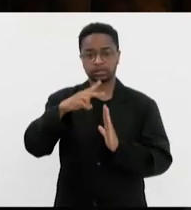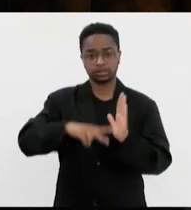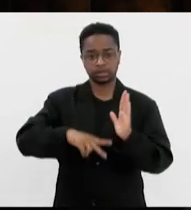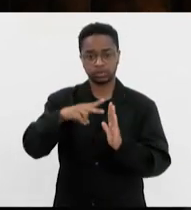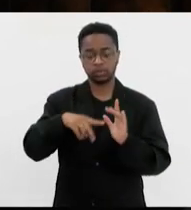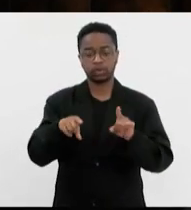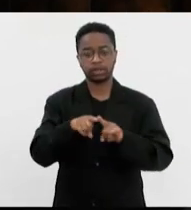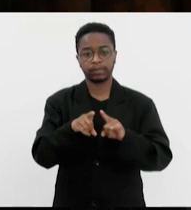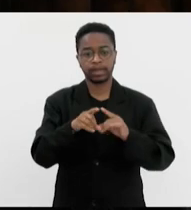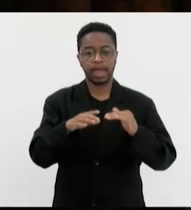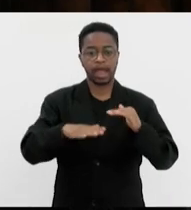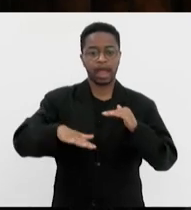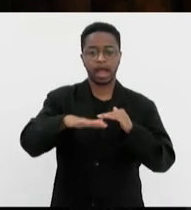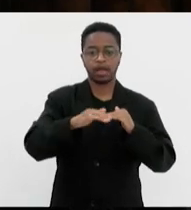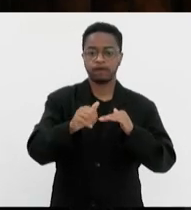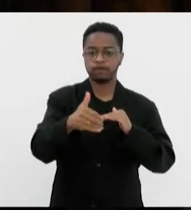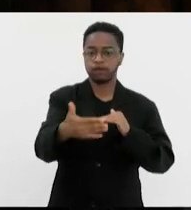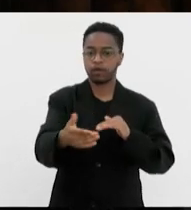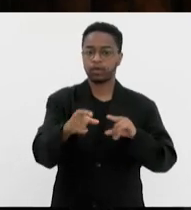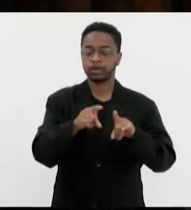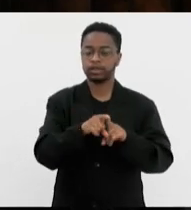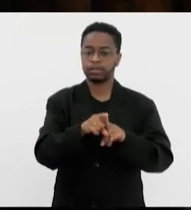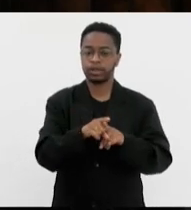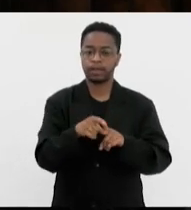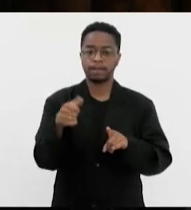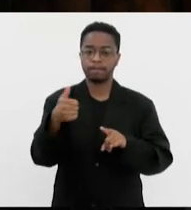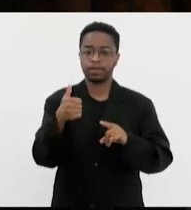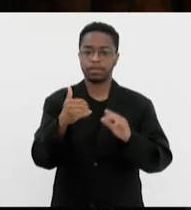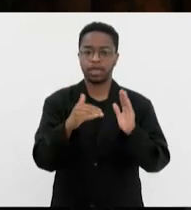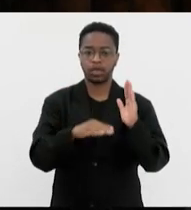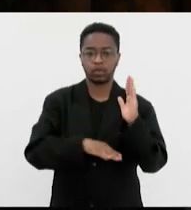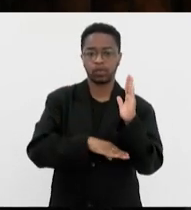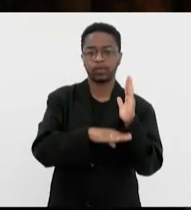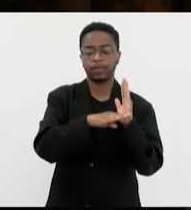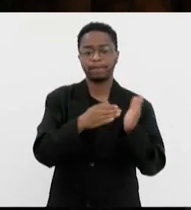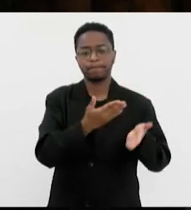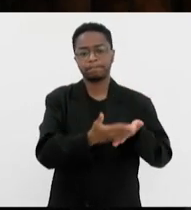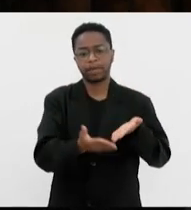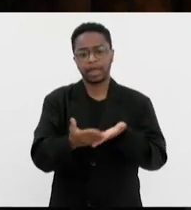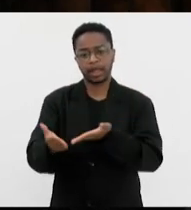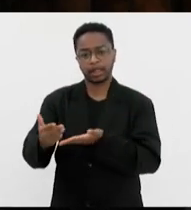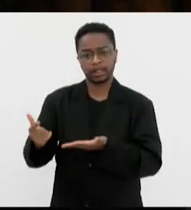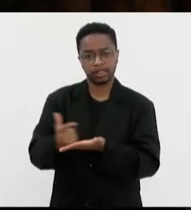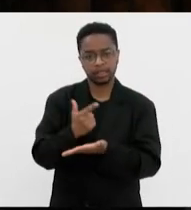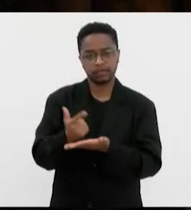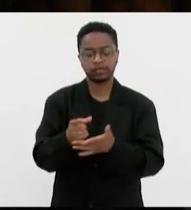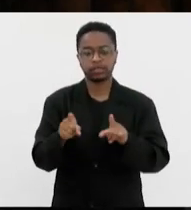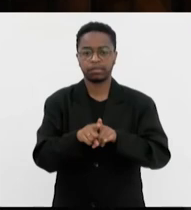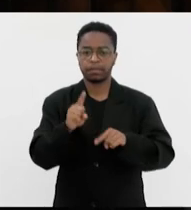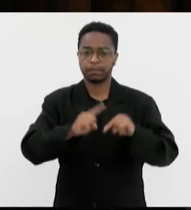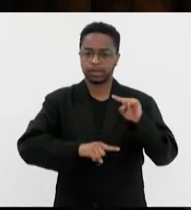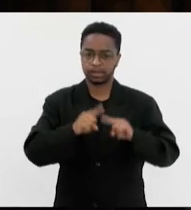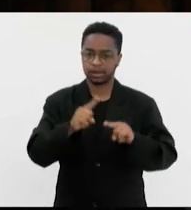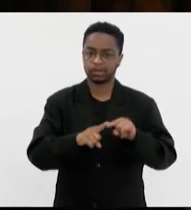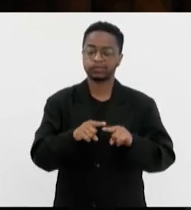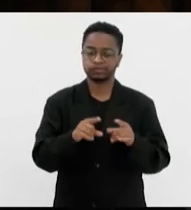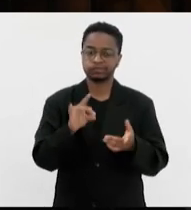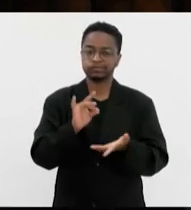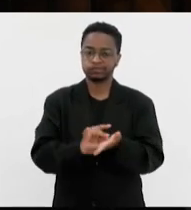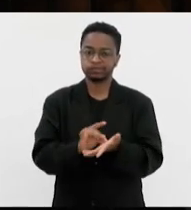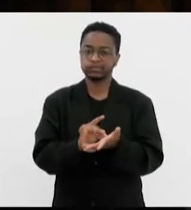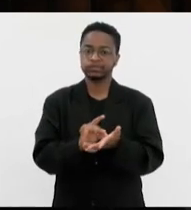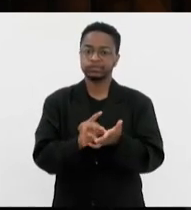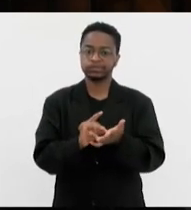do pátio, o térreo da unidade, muitos livros perdidos, alguns equipamentos, uma situação que